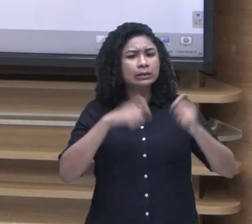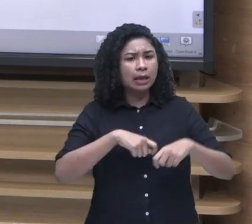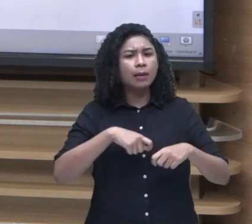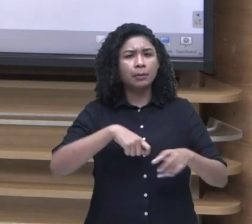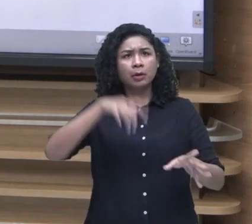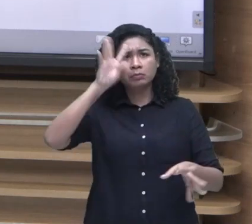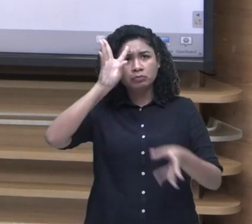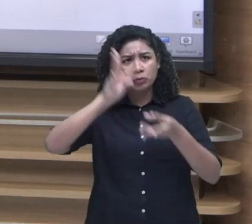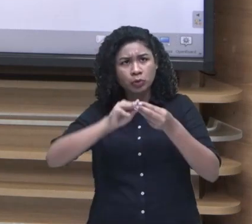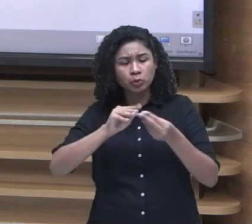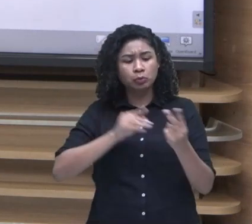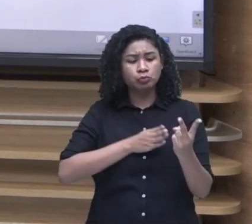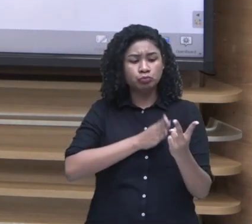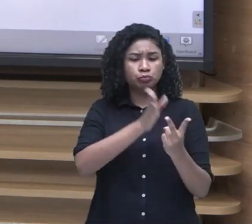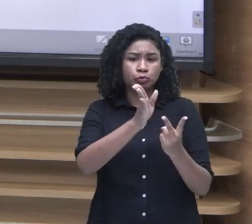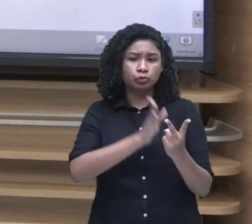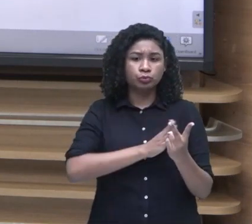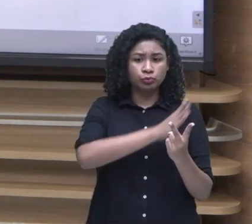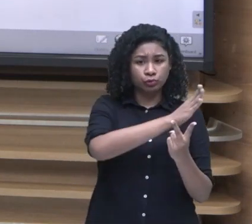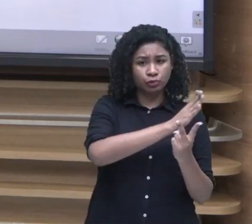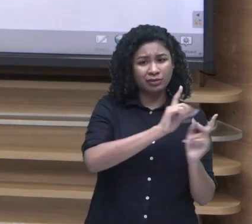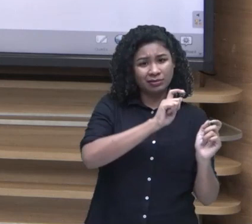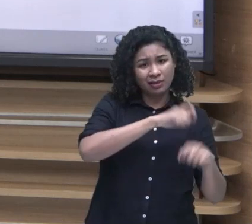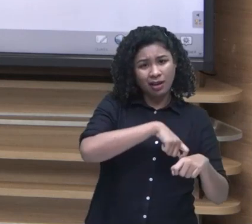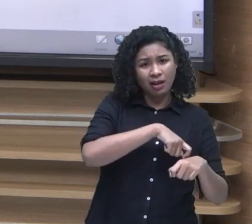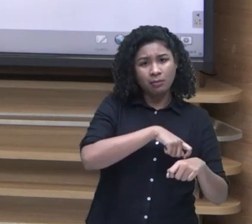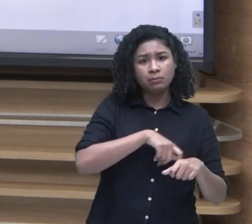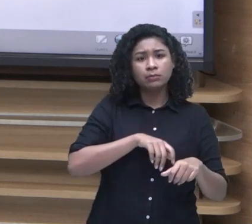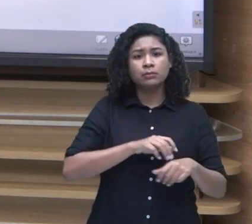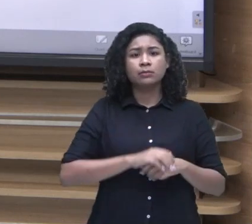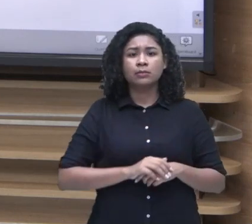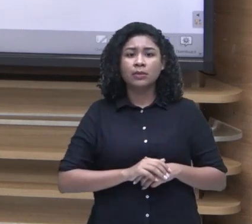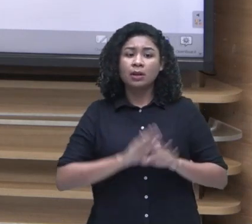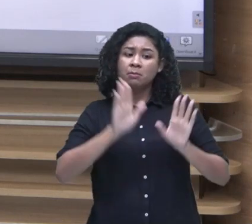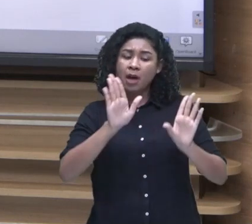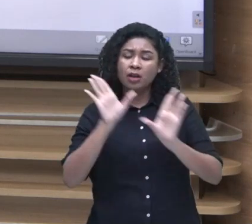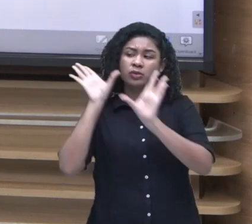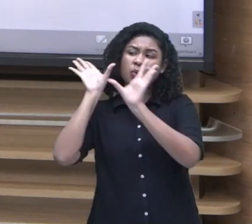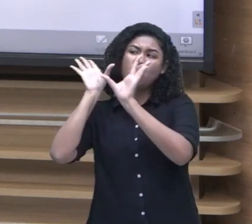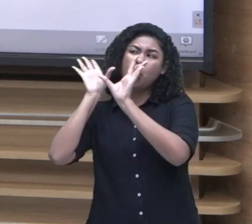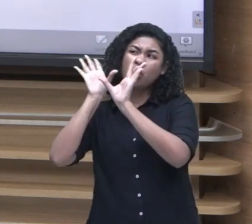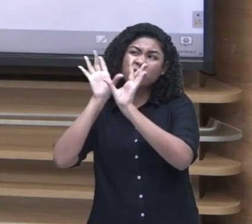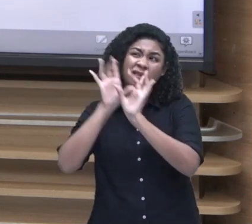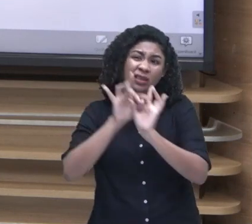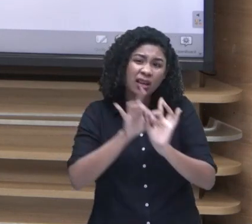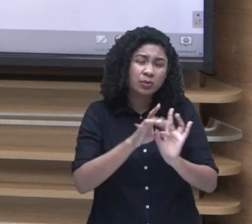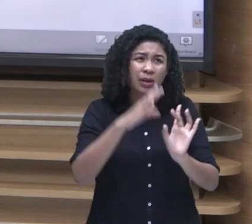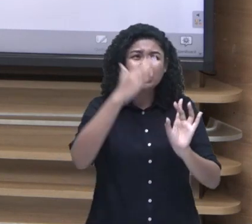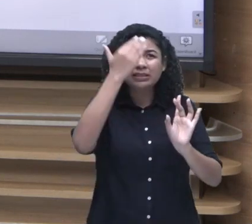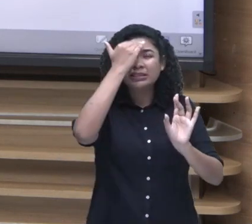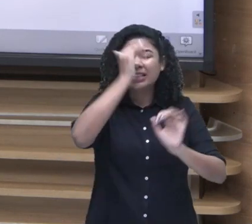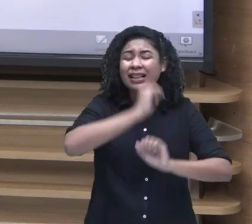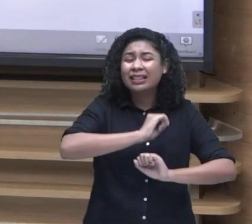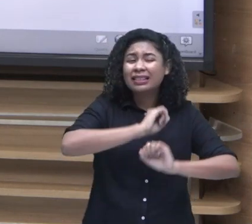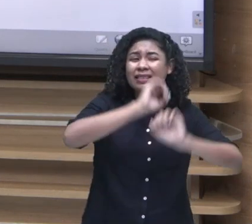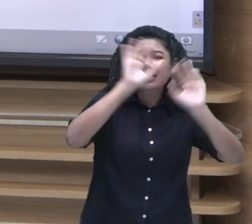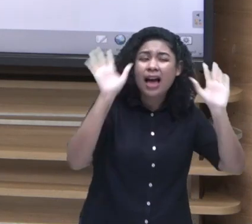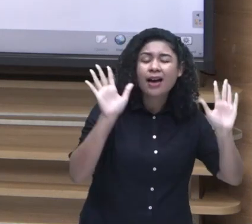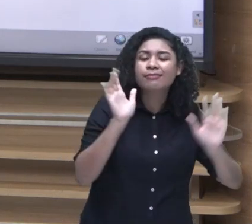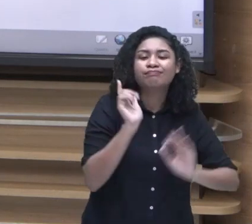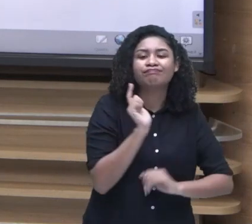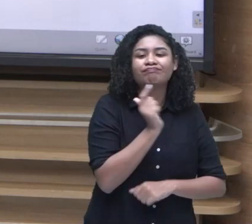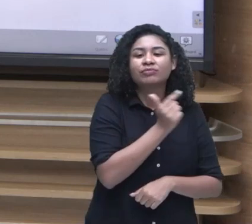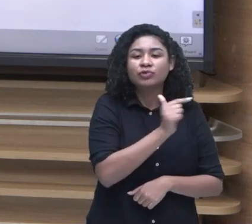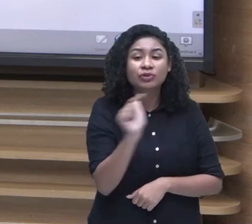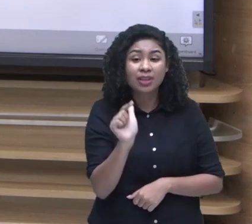de interpretar. Porém, não vai estar lá contextualizadozinho como está na polissemia, né?